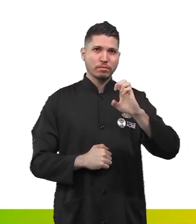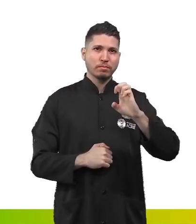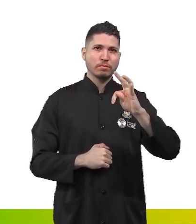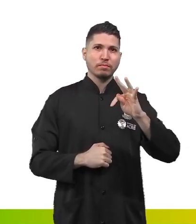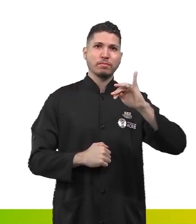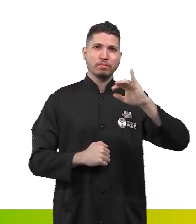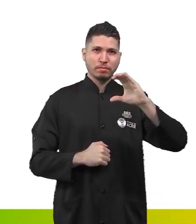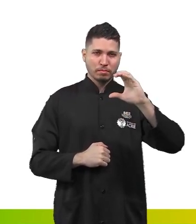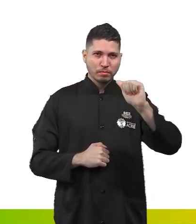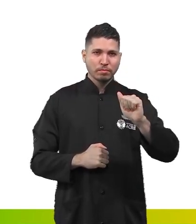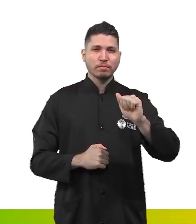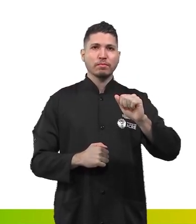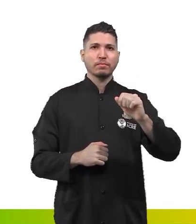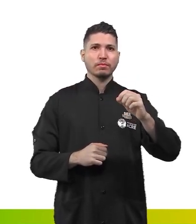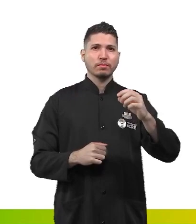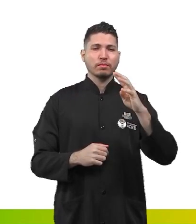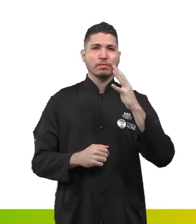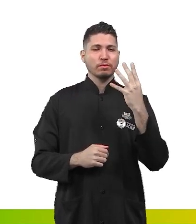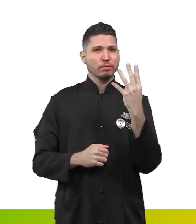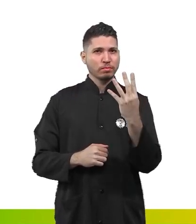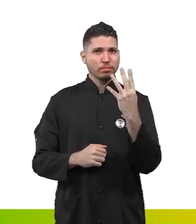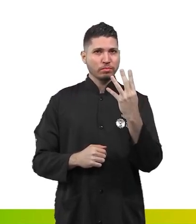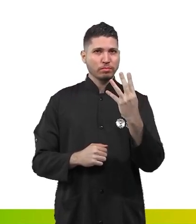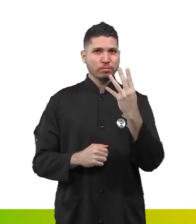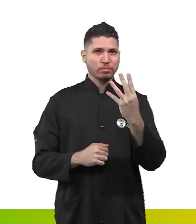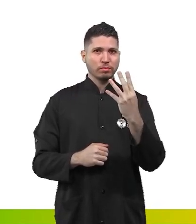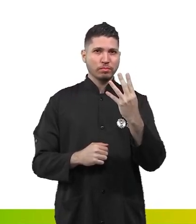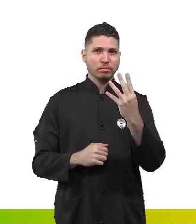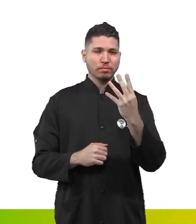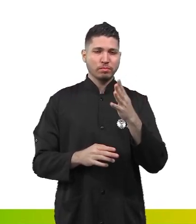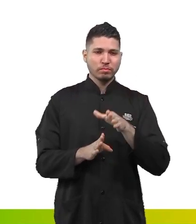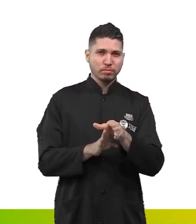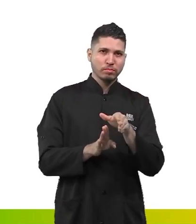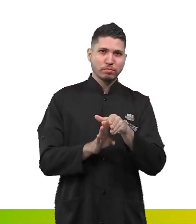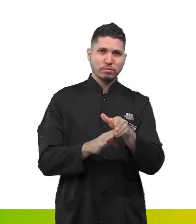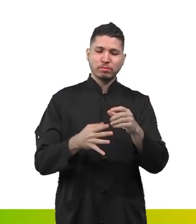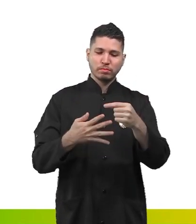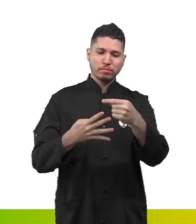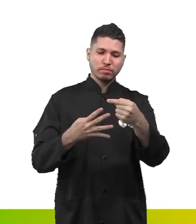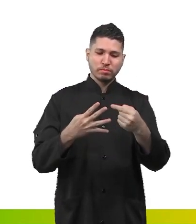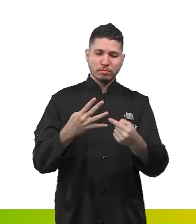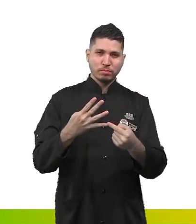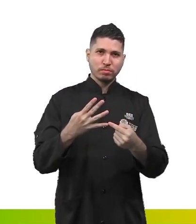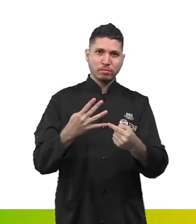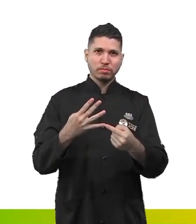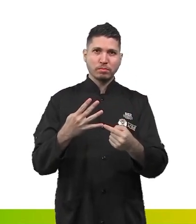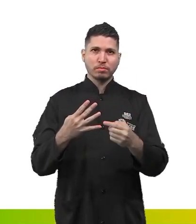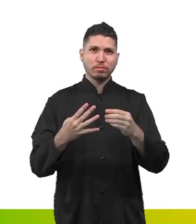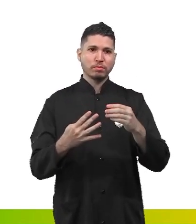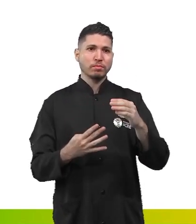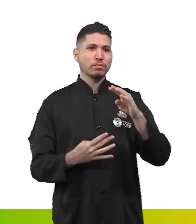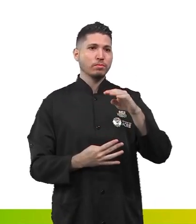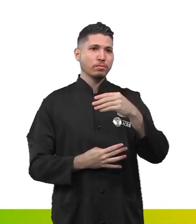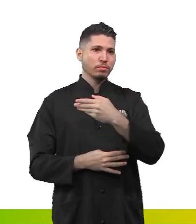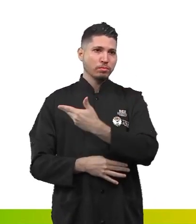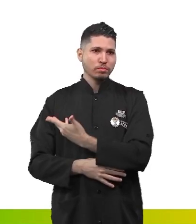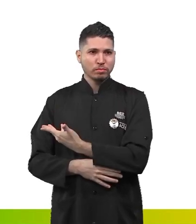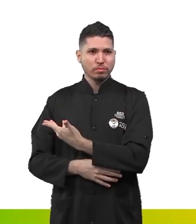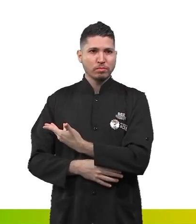4 princípios. São eles: beneficência, não